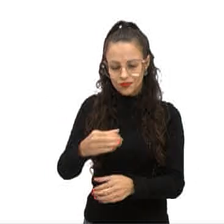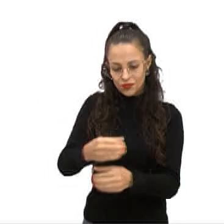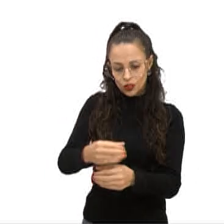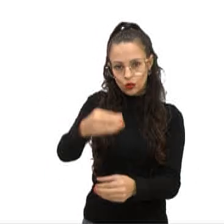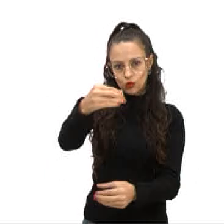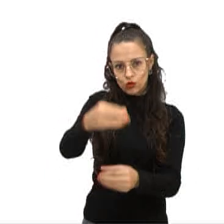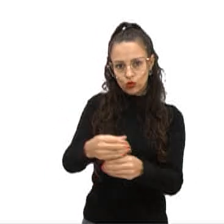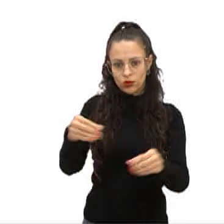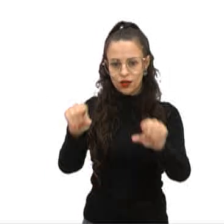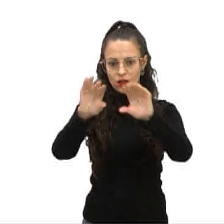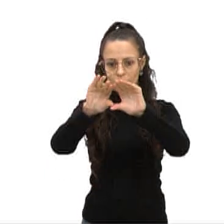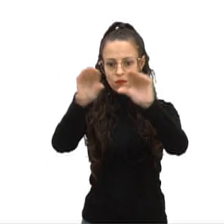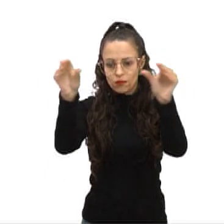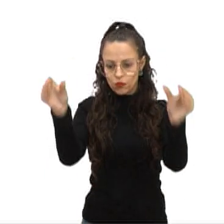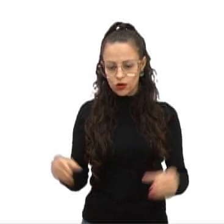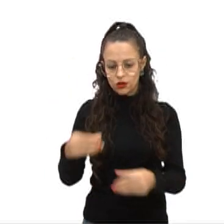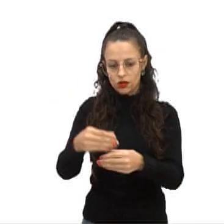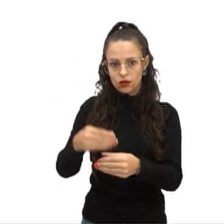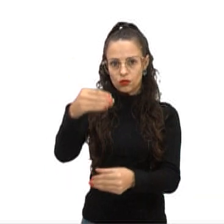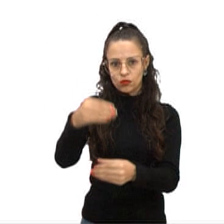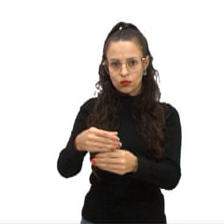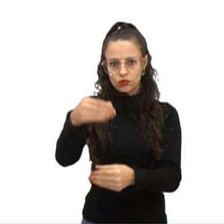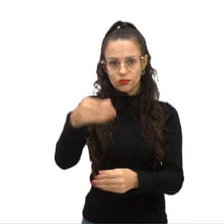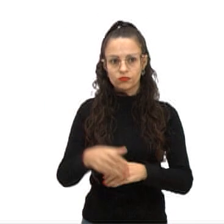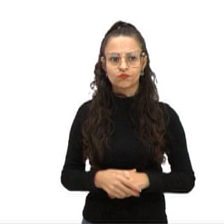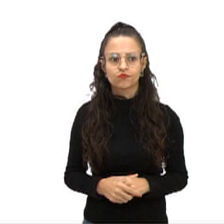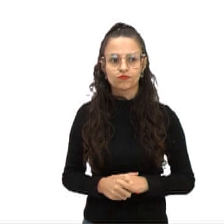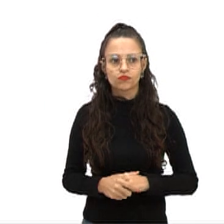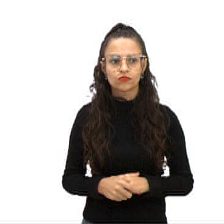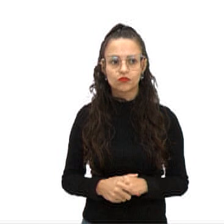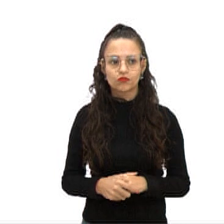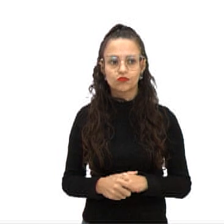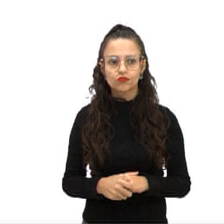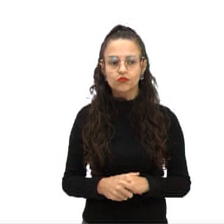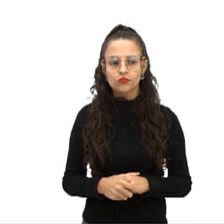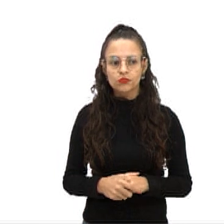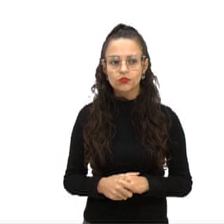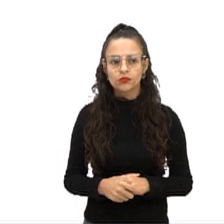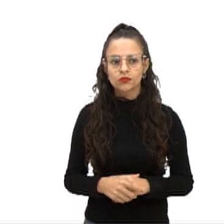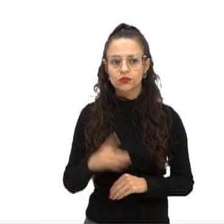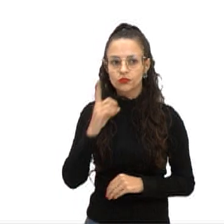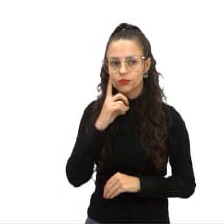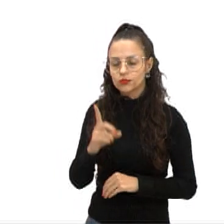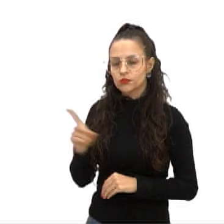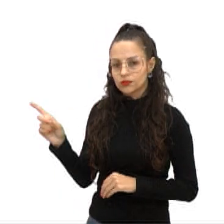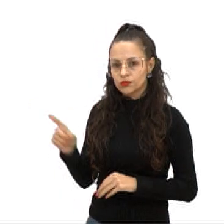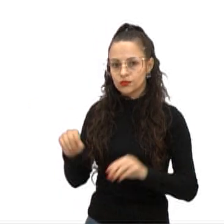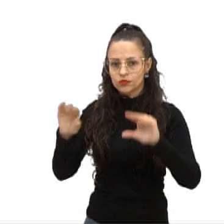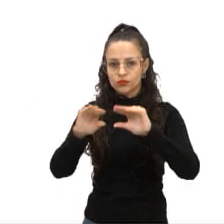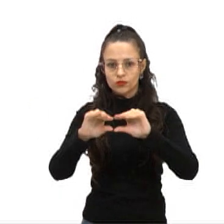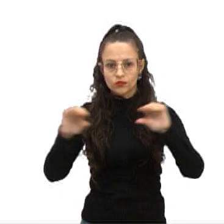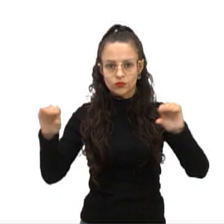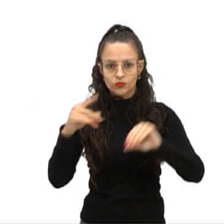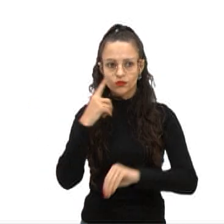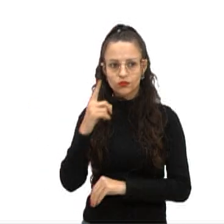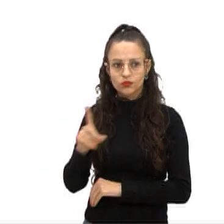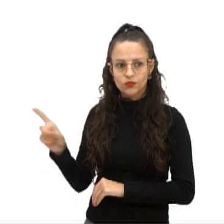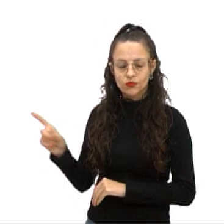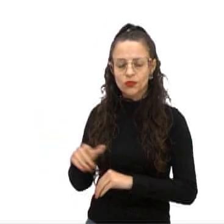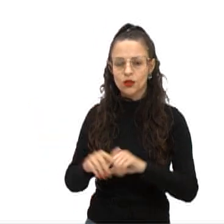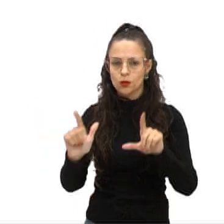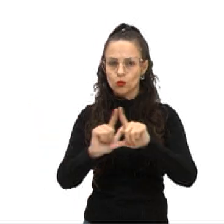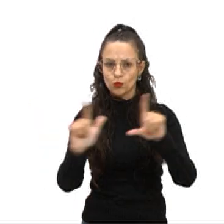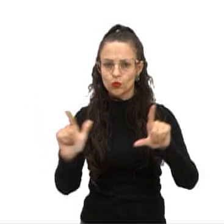aqui no meio das duas portas, tá, pessoal? E continuando, o tímpano, espaço geralmente triangular ou em arco,